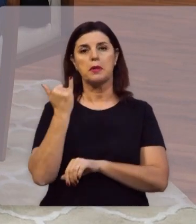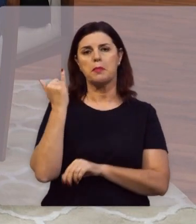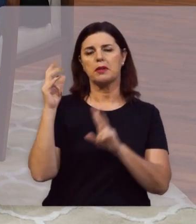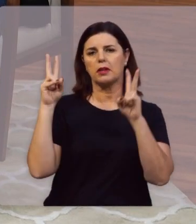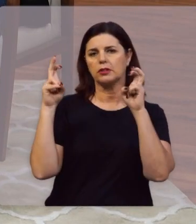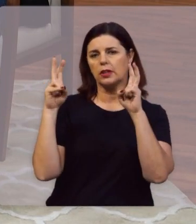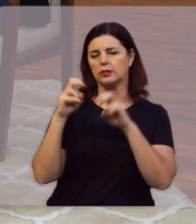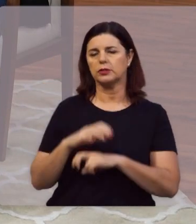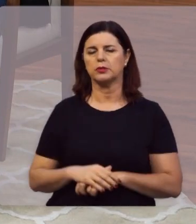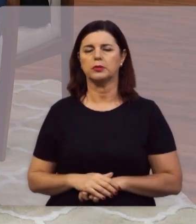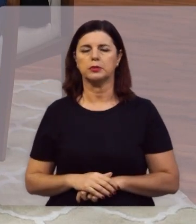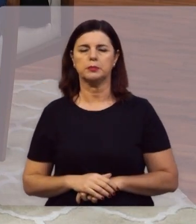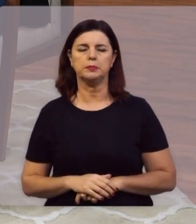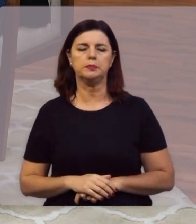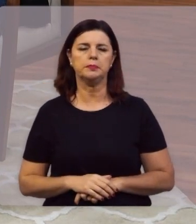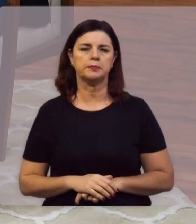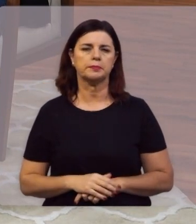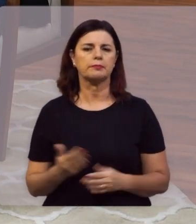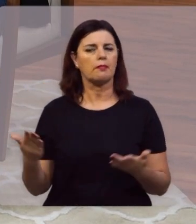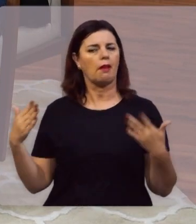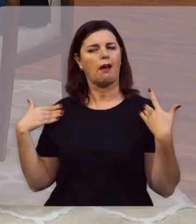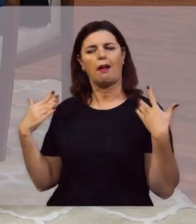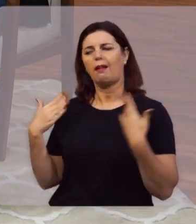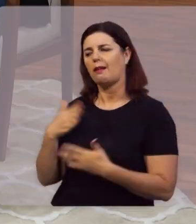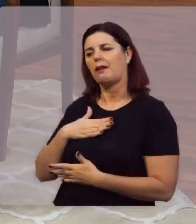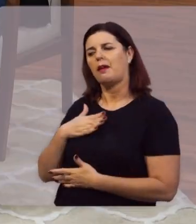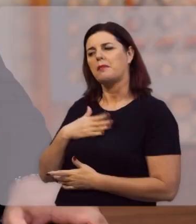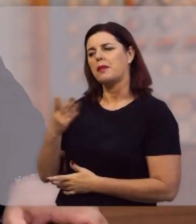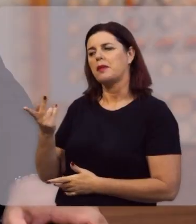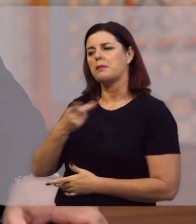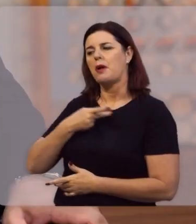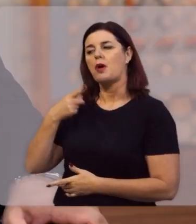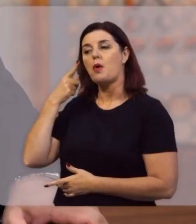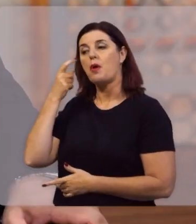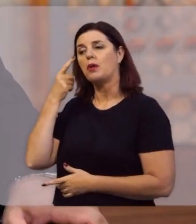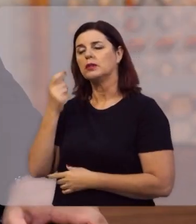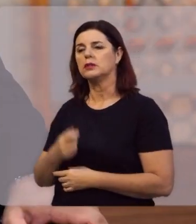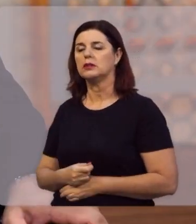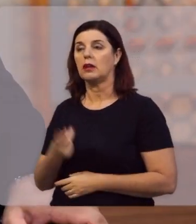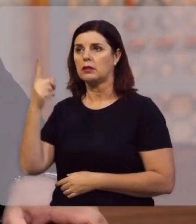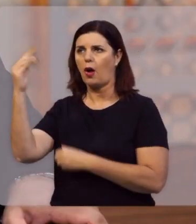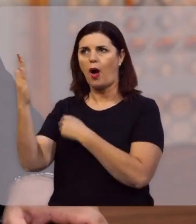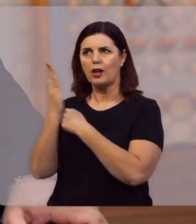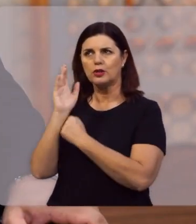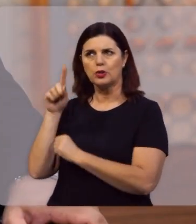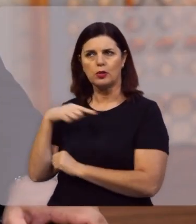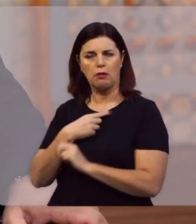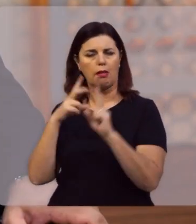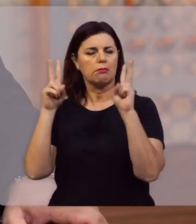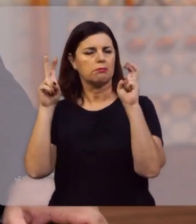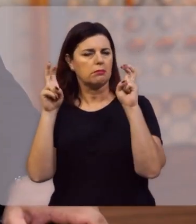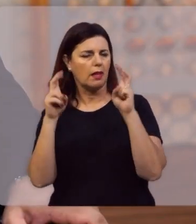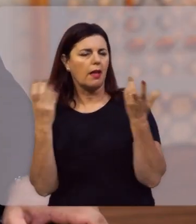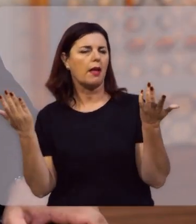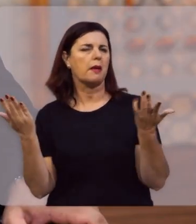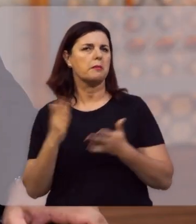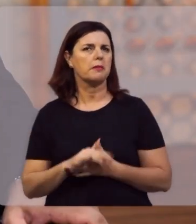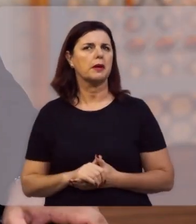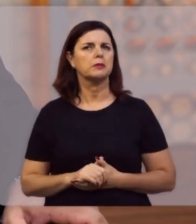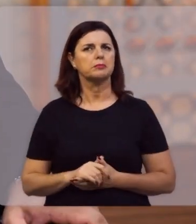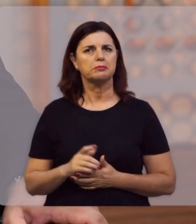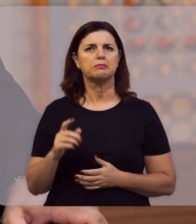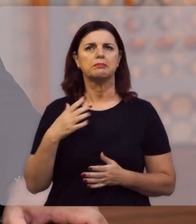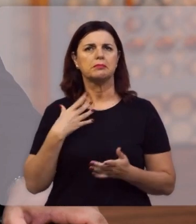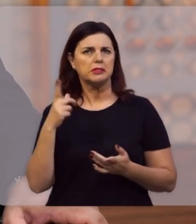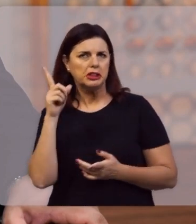importantes pertinentes para a vida da igreja alegria toda minha meu amigo revereiro Rodrigo que Deus nos ajude né um tema um tanto quanto